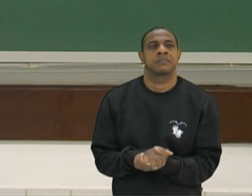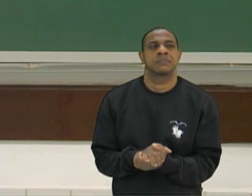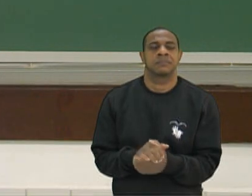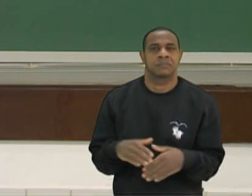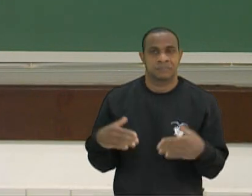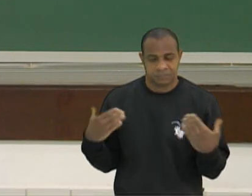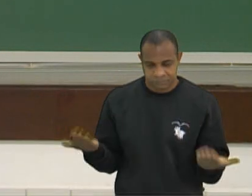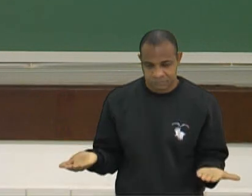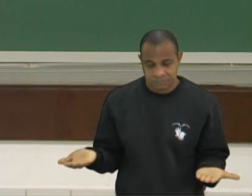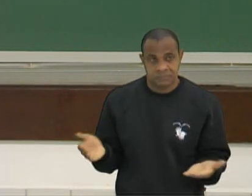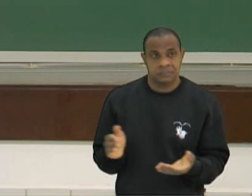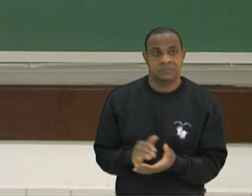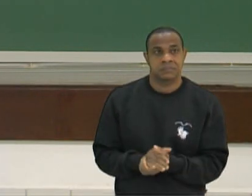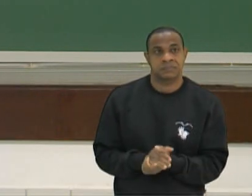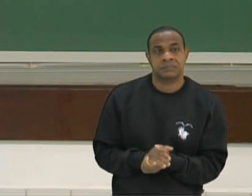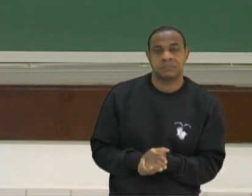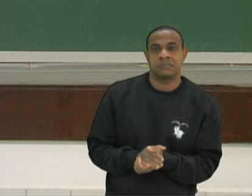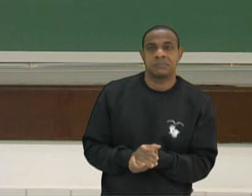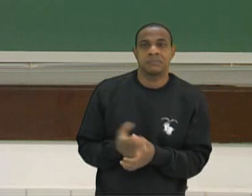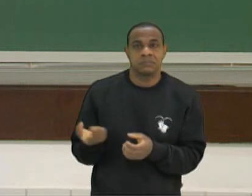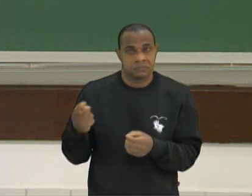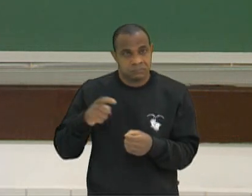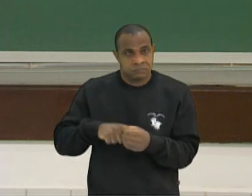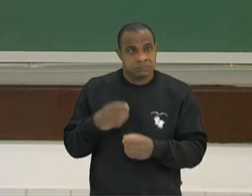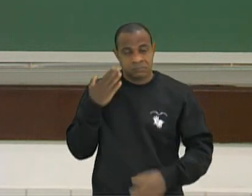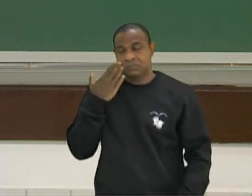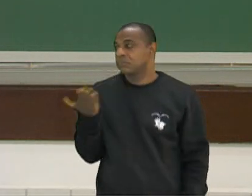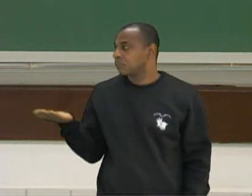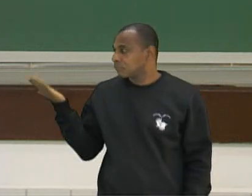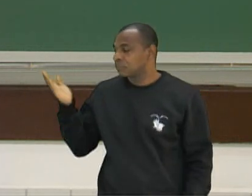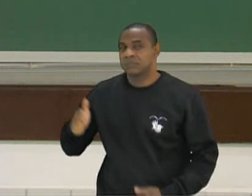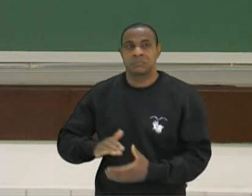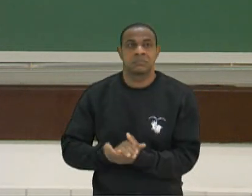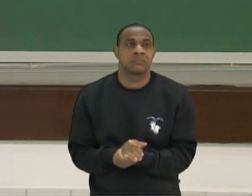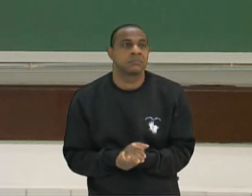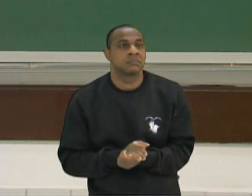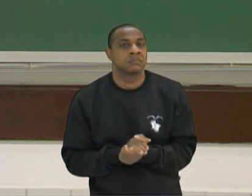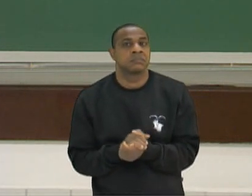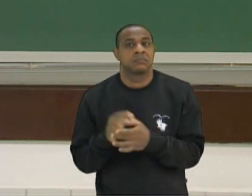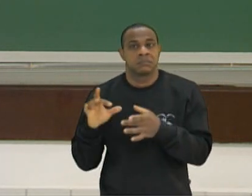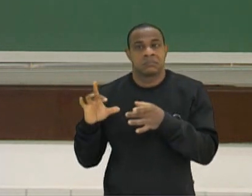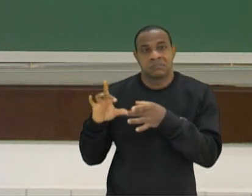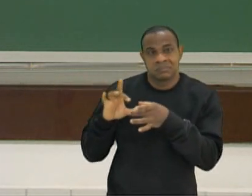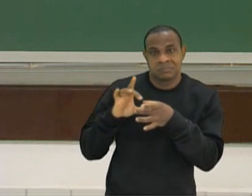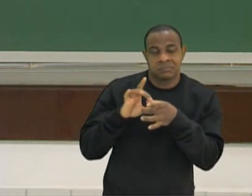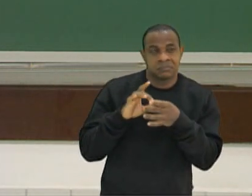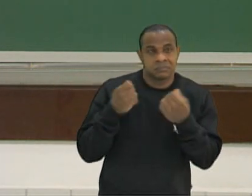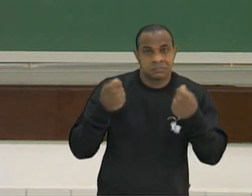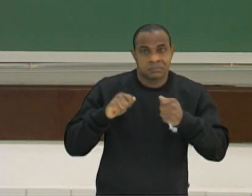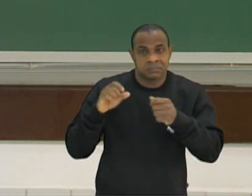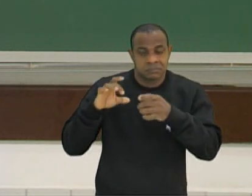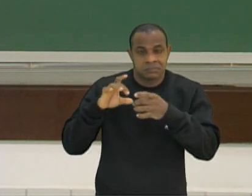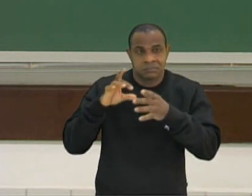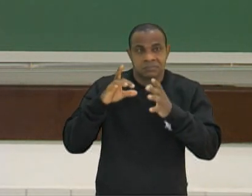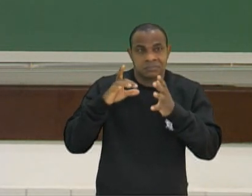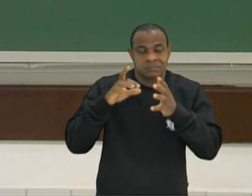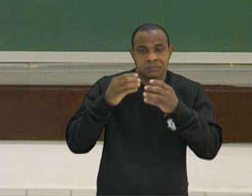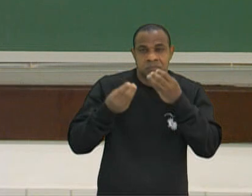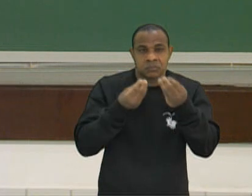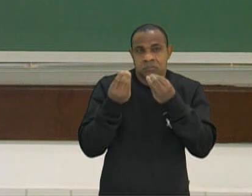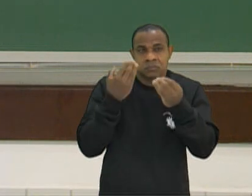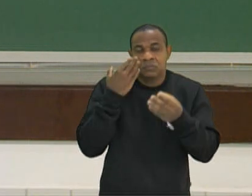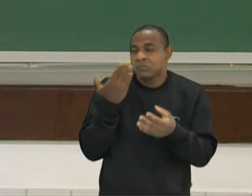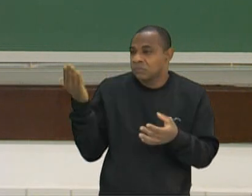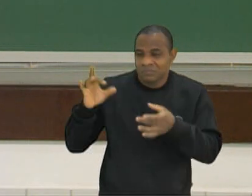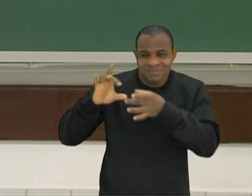Vamos lá então, pessoal, para a gente retornar dentro dessa temática. Galera, um contexto que você tem que levar em consideração é